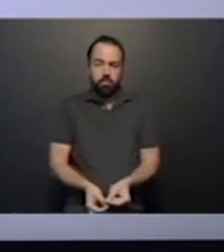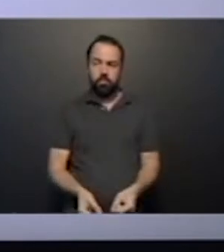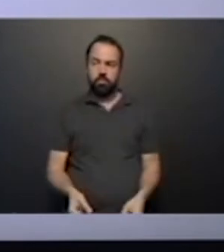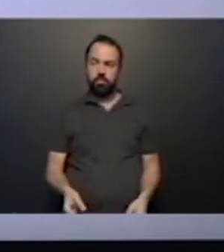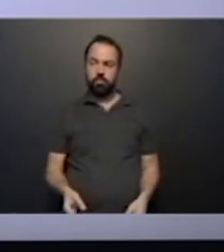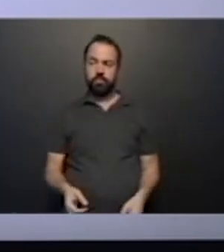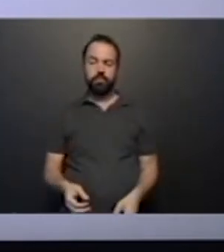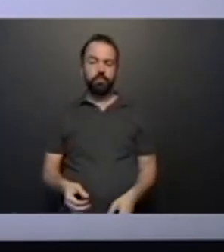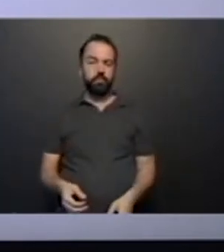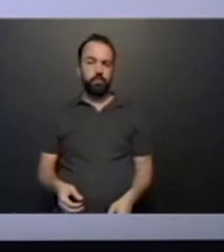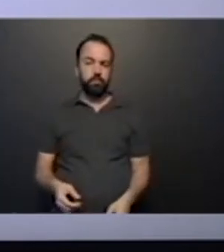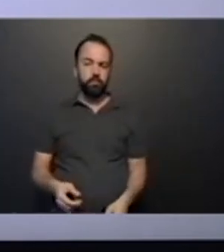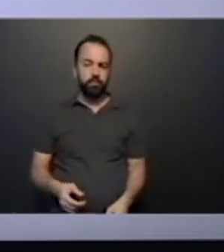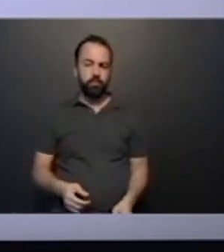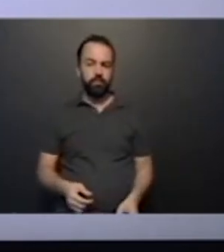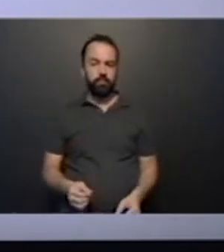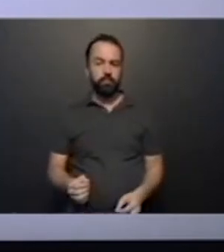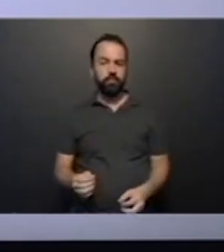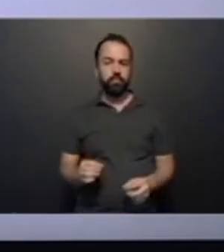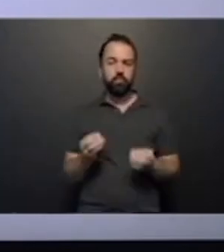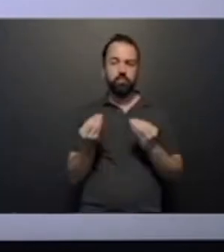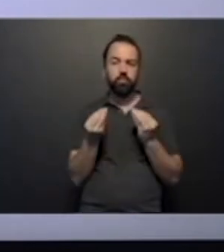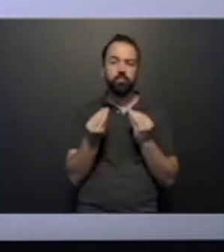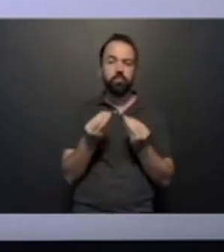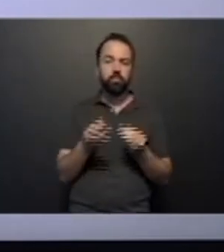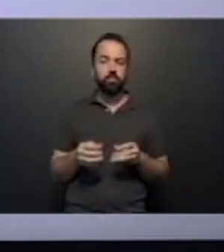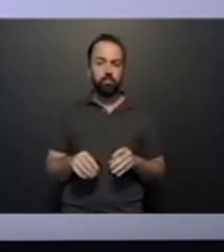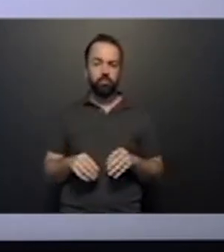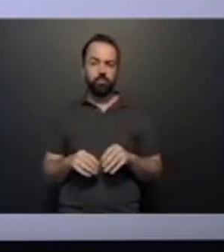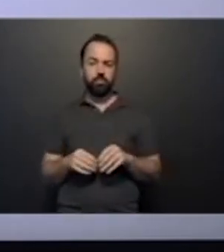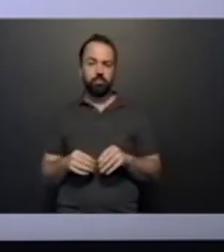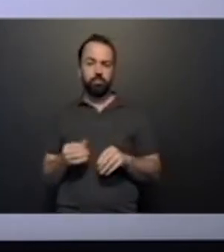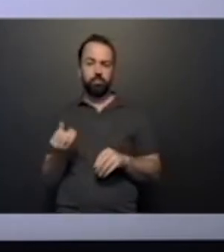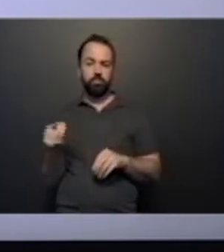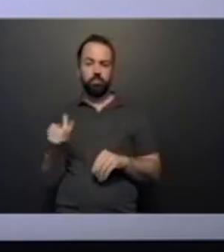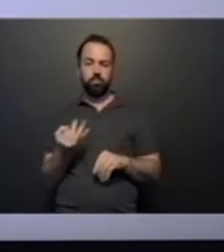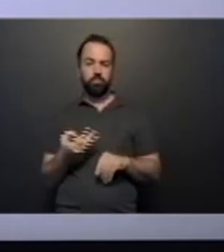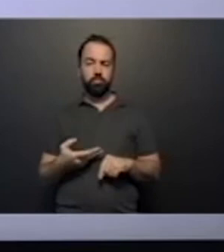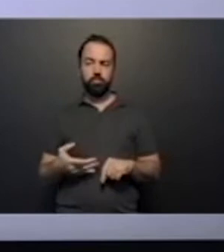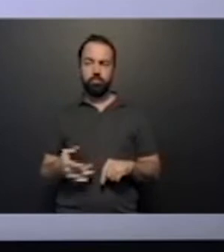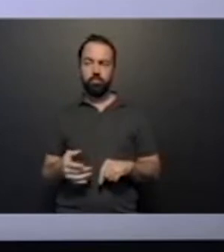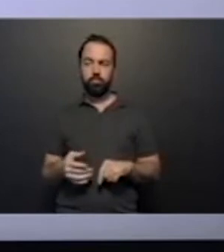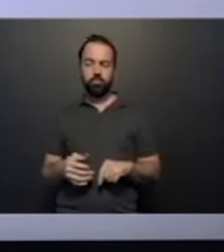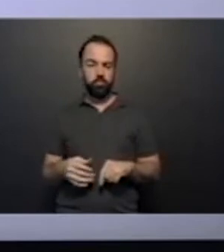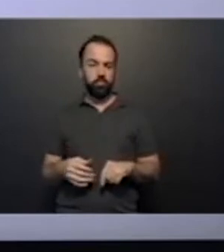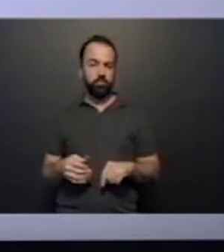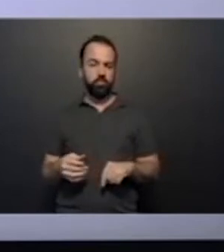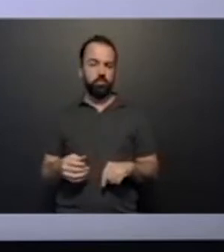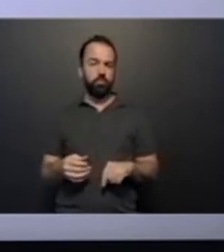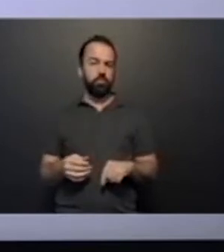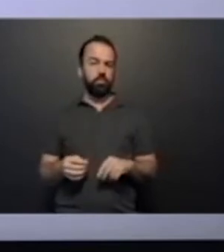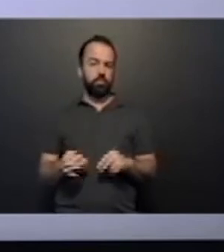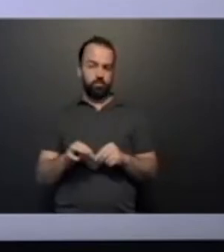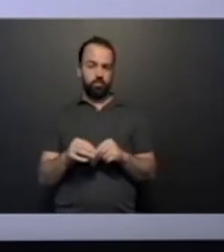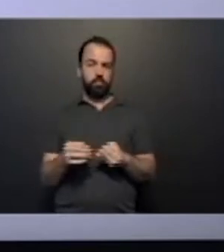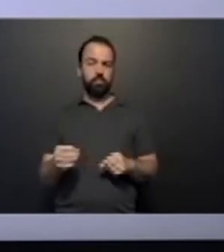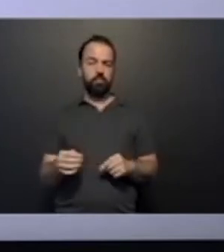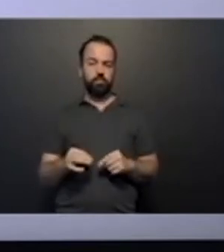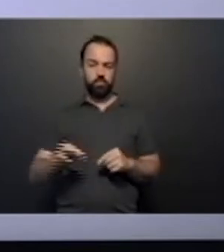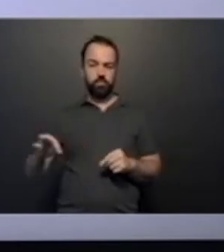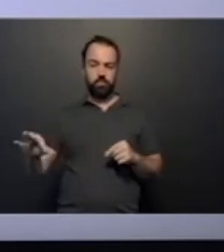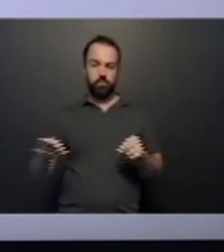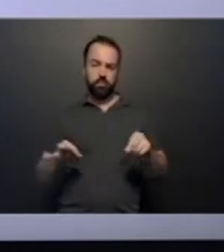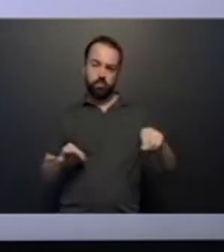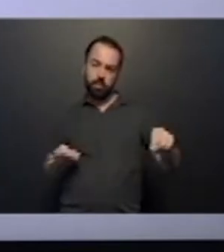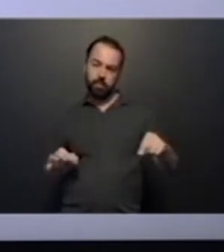que a gente pode calcular o comprimento de uma circunferência o exemplo que eu havia falado anteriormente do canteiro nós medimos